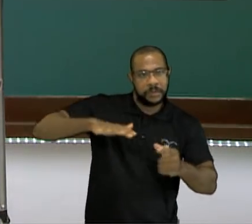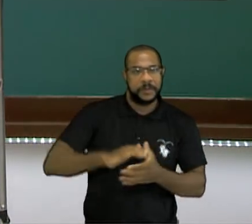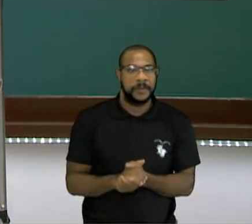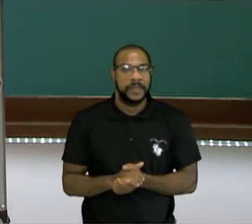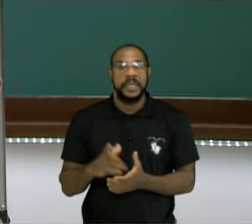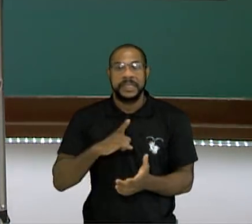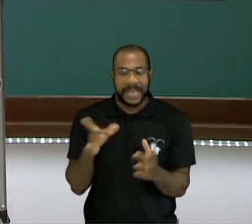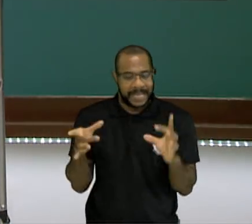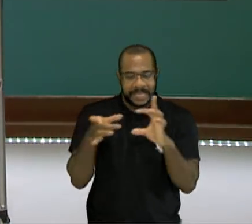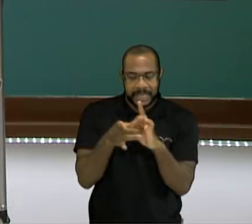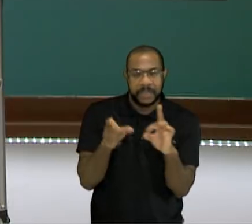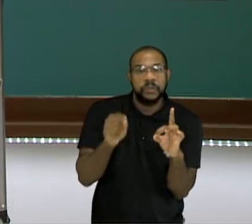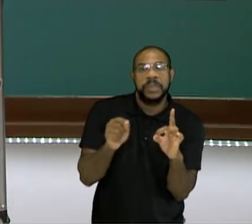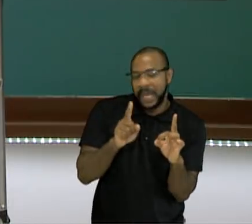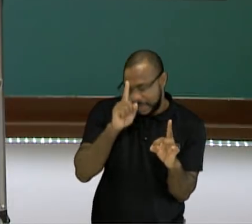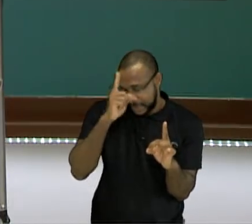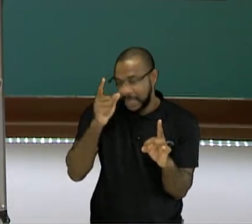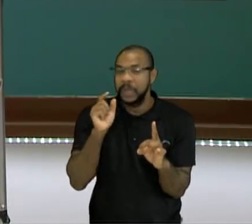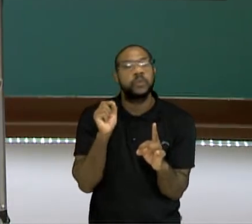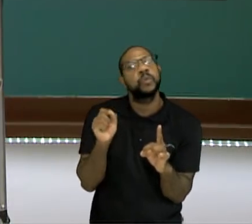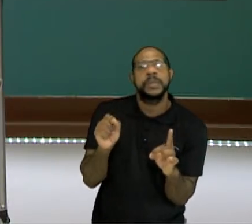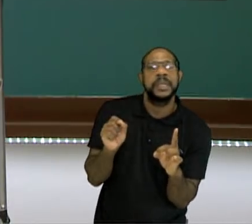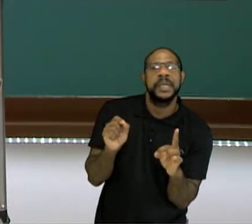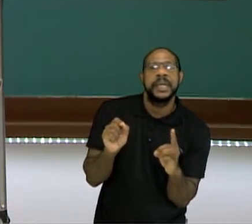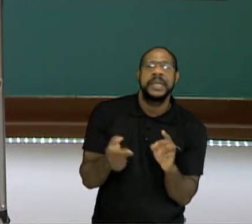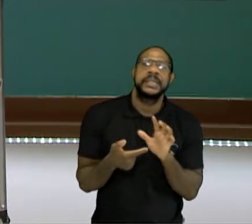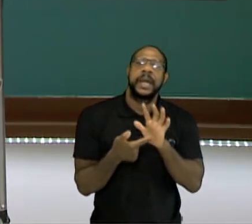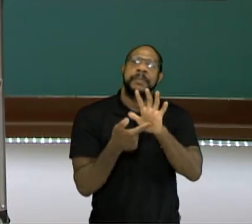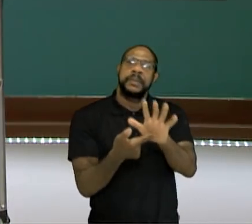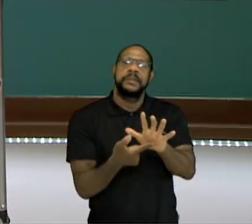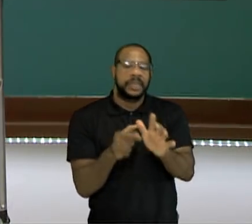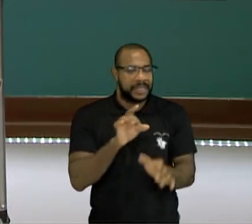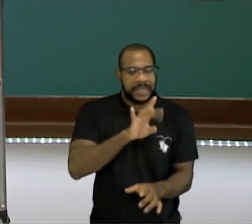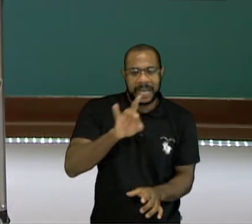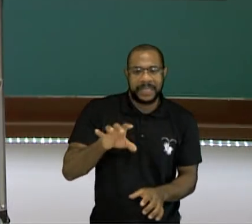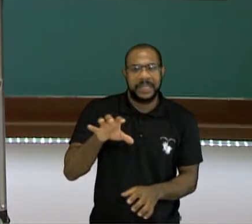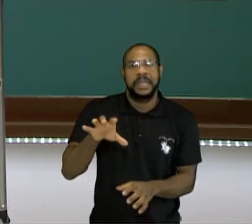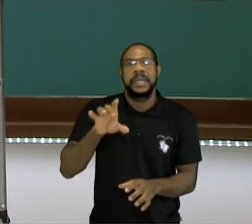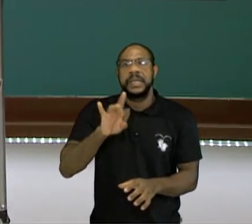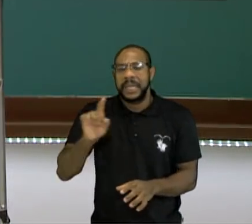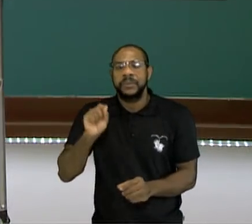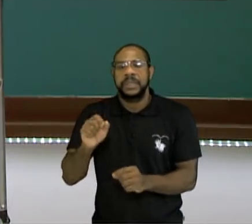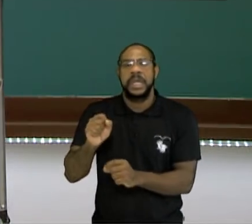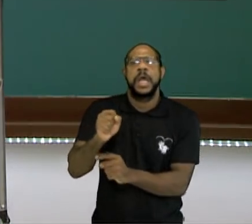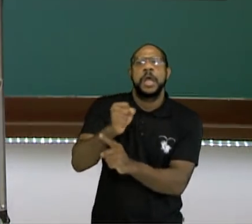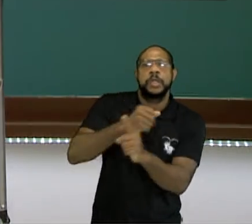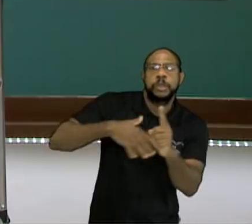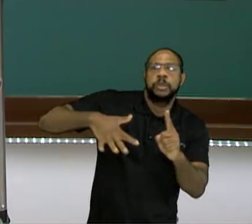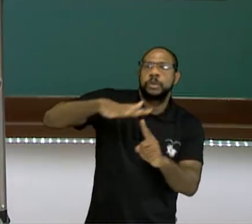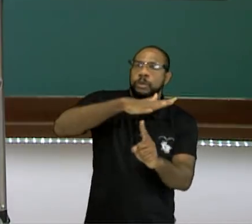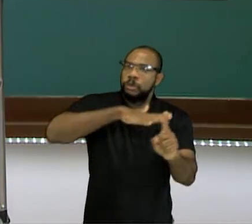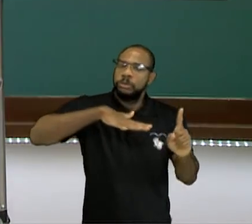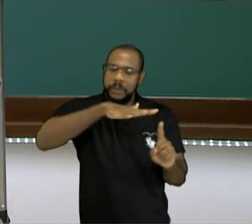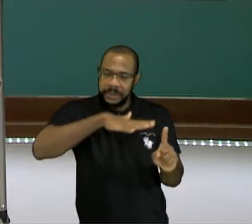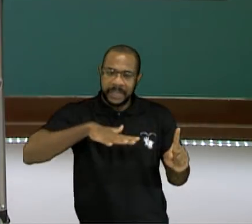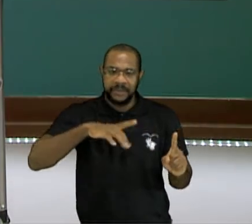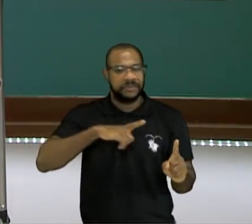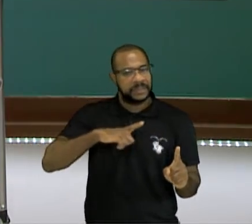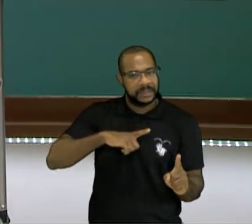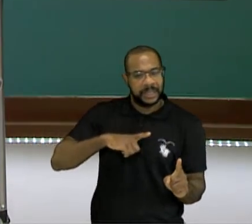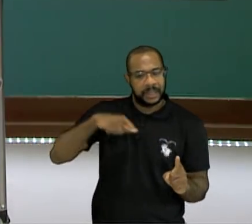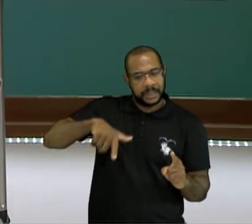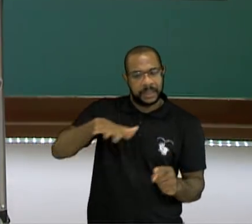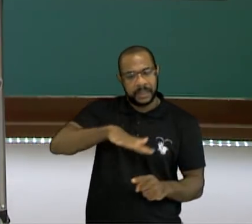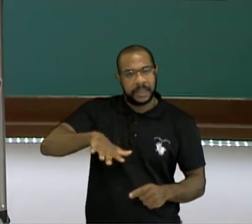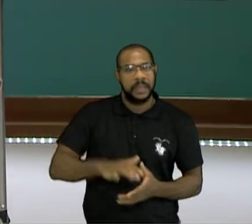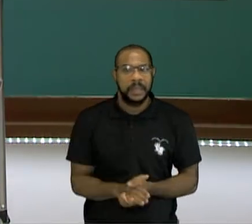estão ligadas àquela ideia da representação de cada sociedade no espaço onde ela está. Isso se reflete